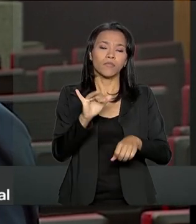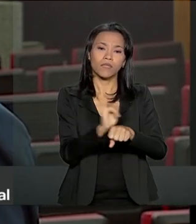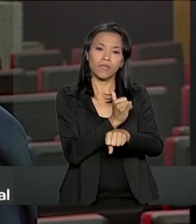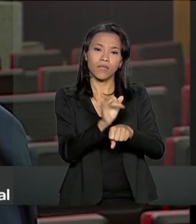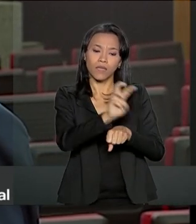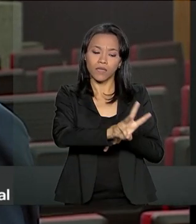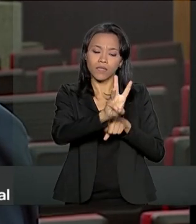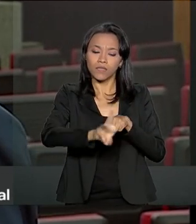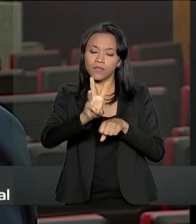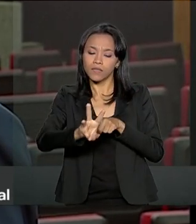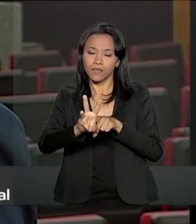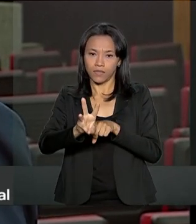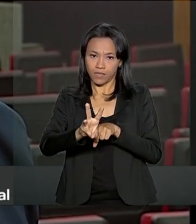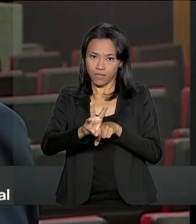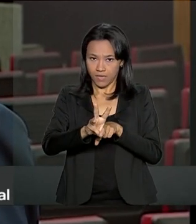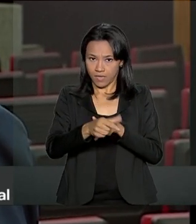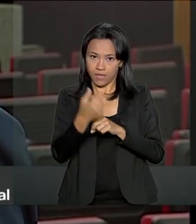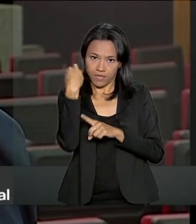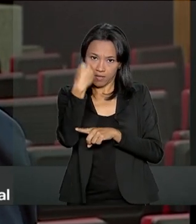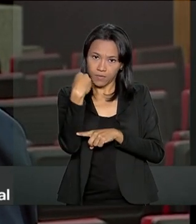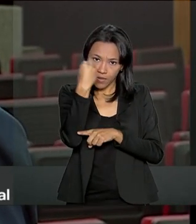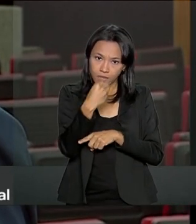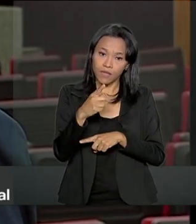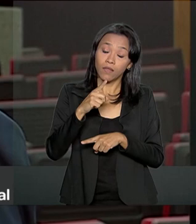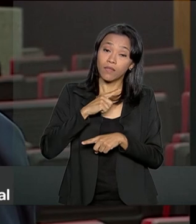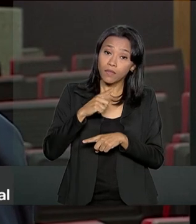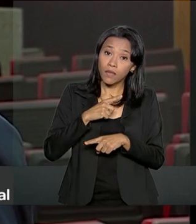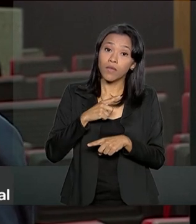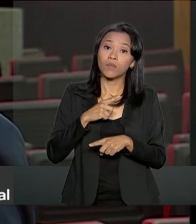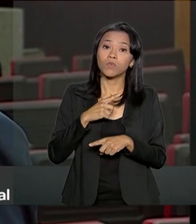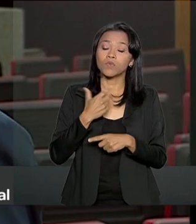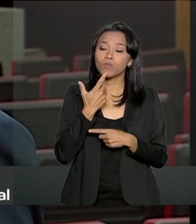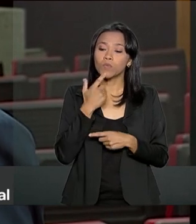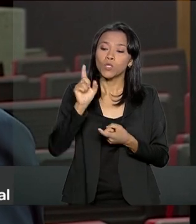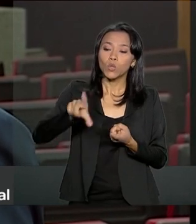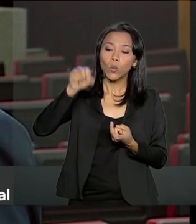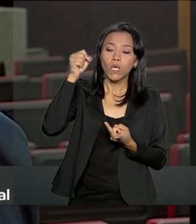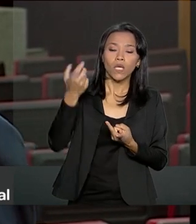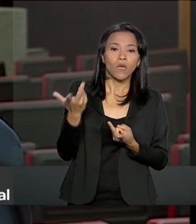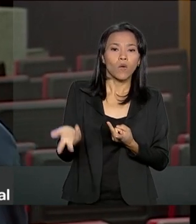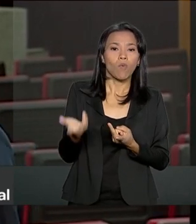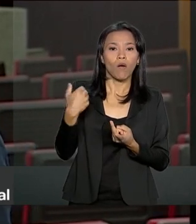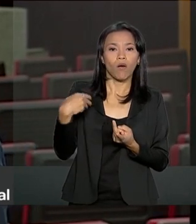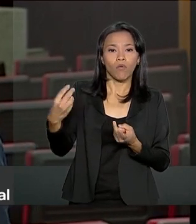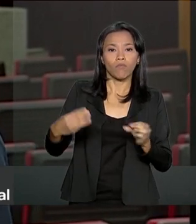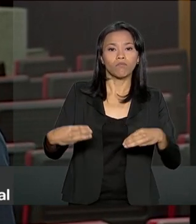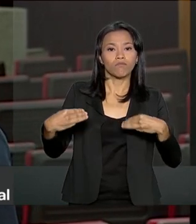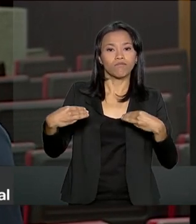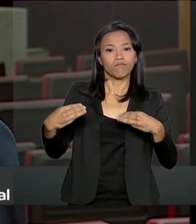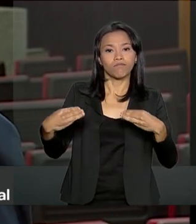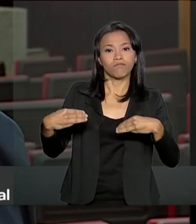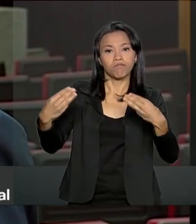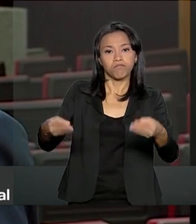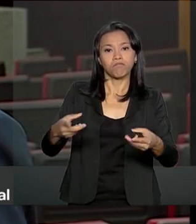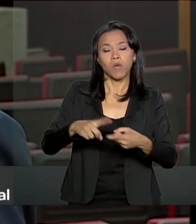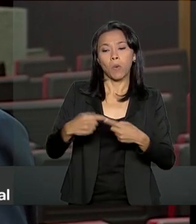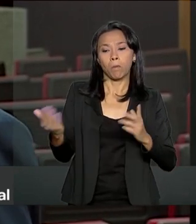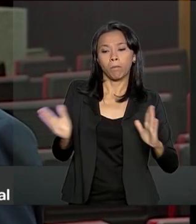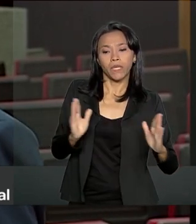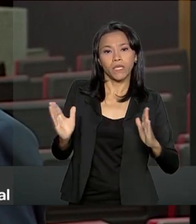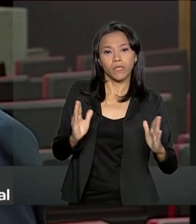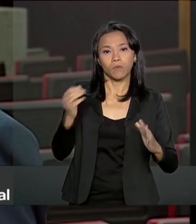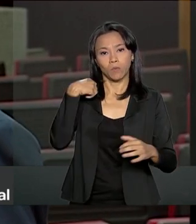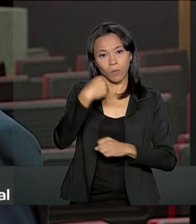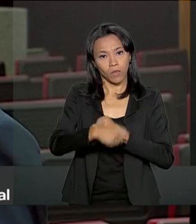experiência de navegação. Então, temos condições de escolher um órgão, de escolher um período do ano, de escolher um